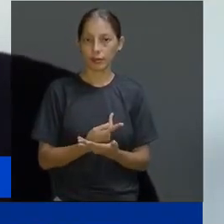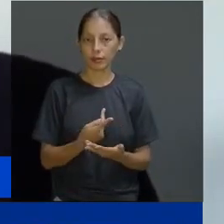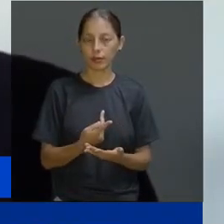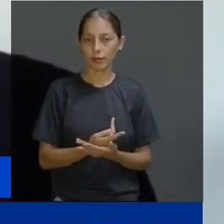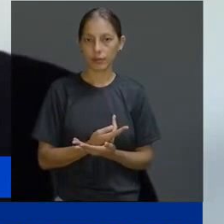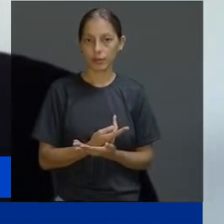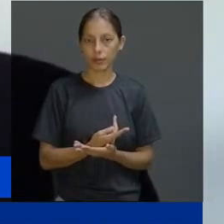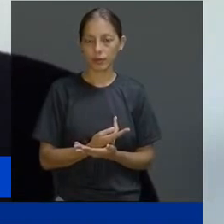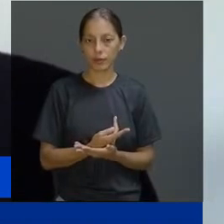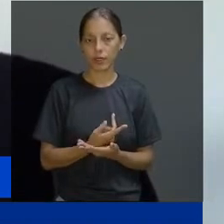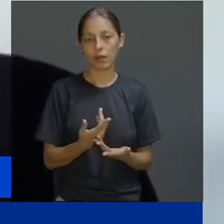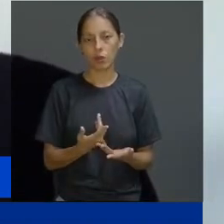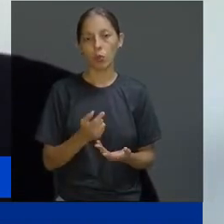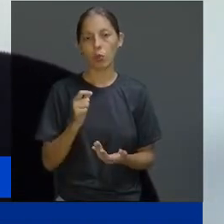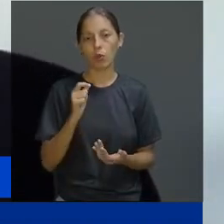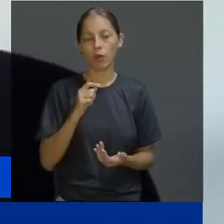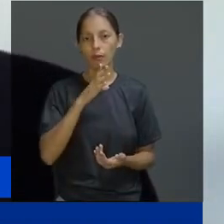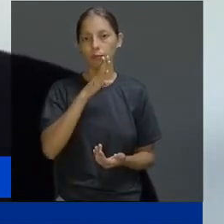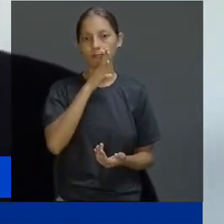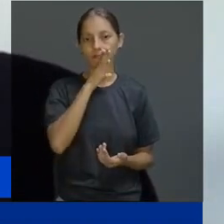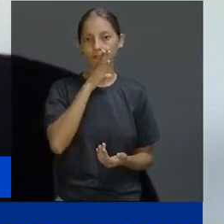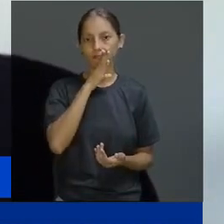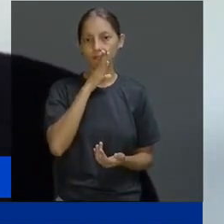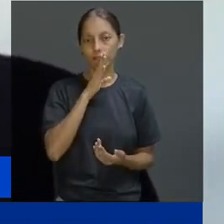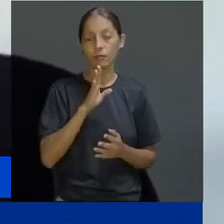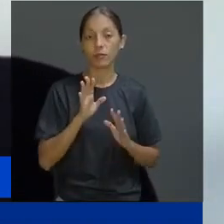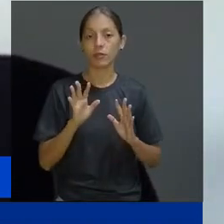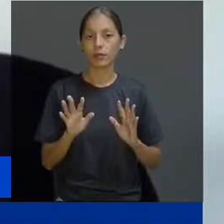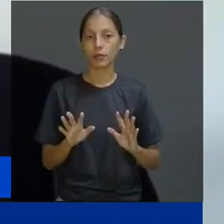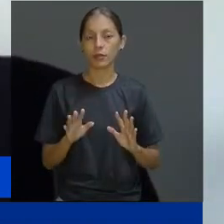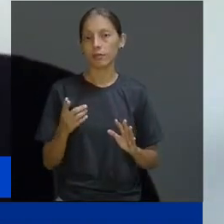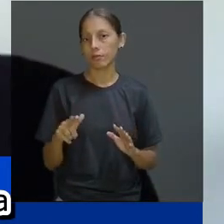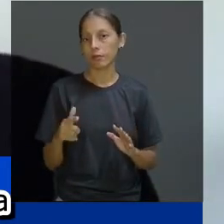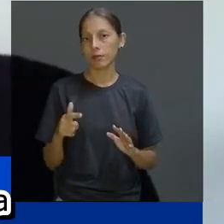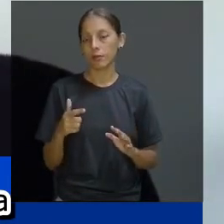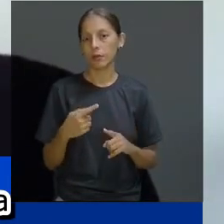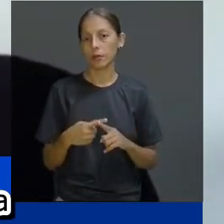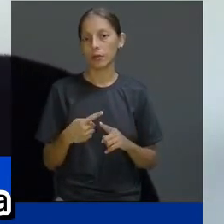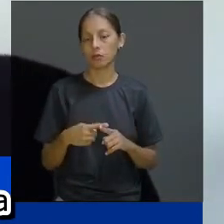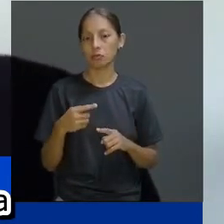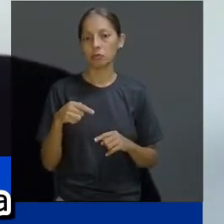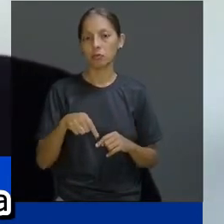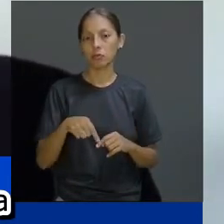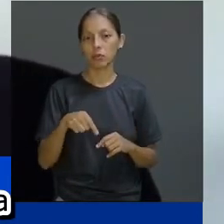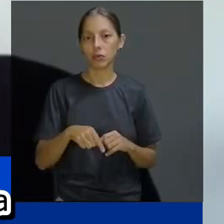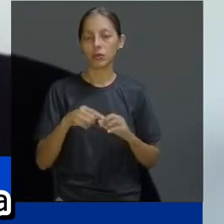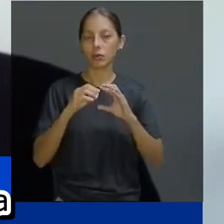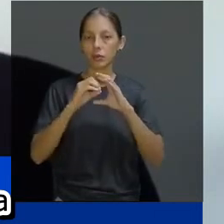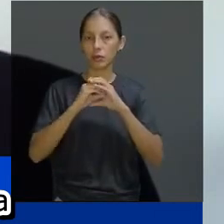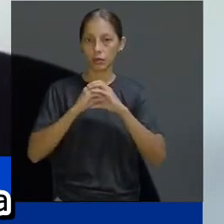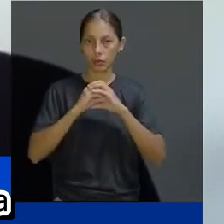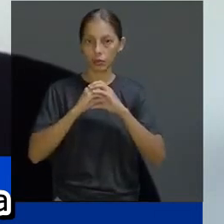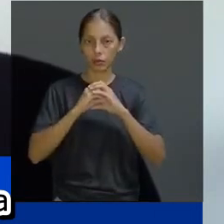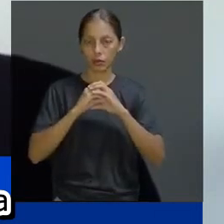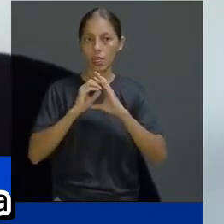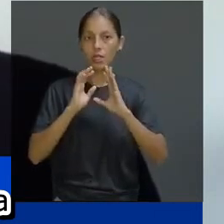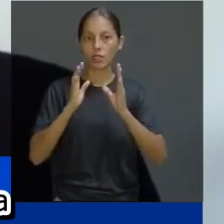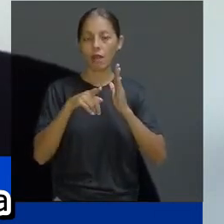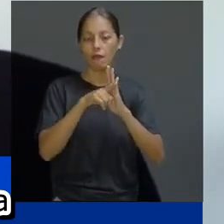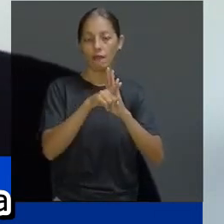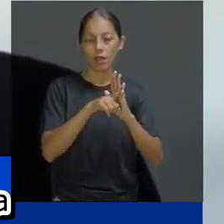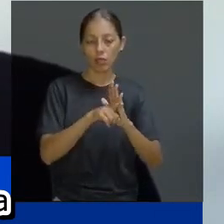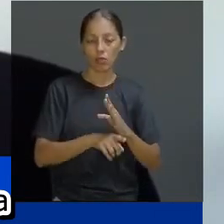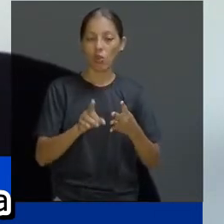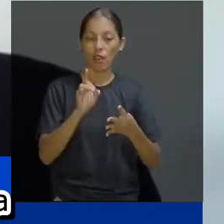essas 4 alegadas omissões não existem, porque o nosso Tribunal Regional Eleitoral abordou cada uma